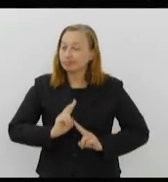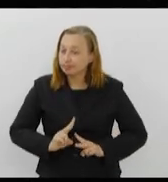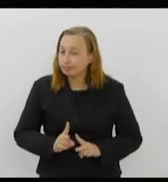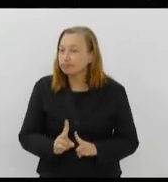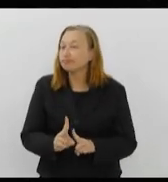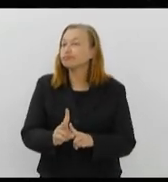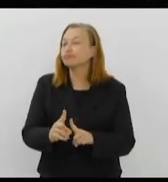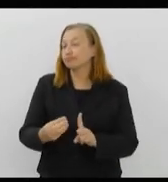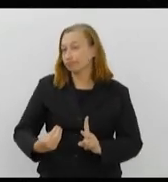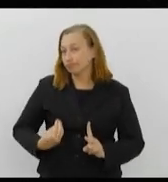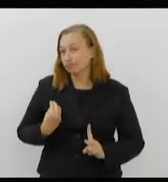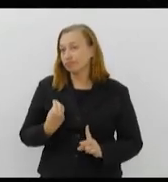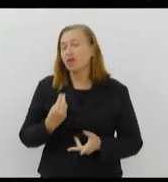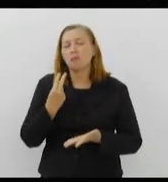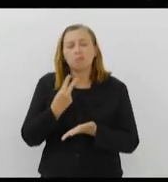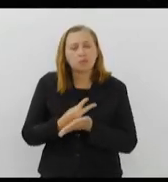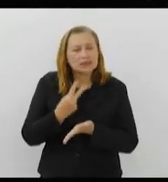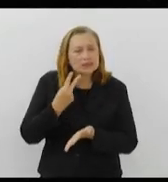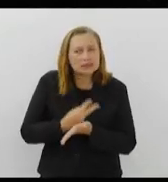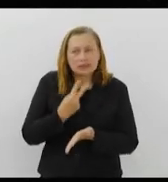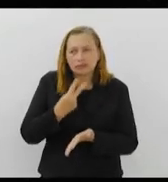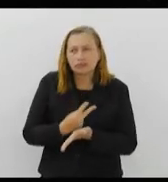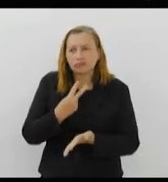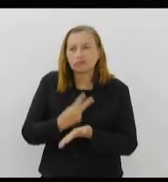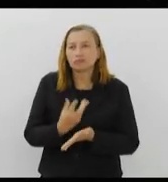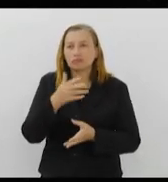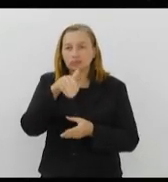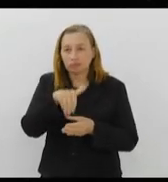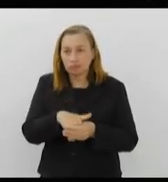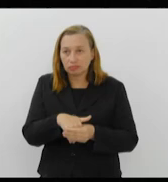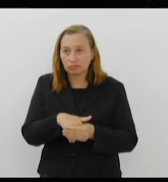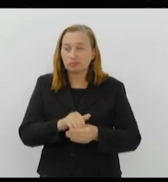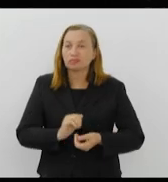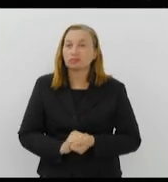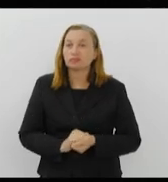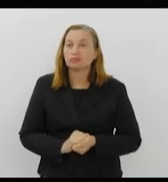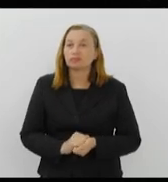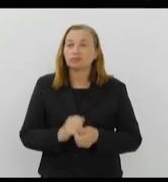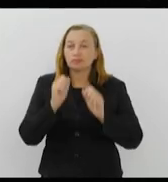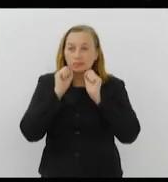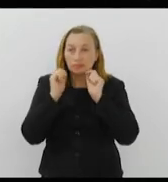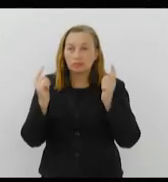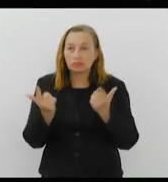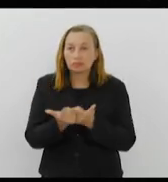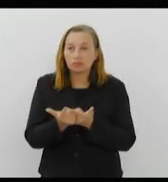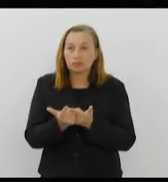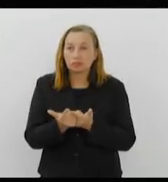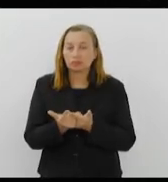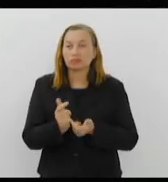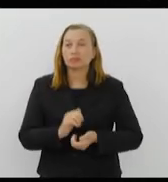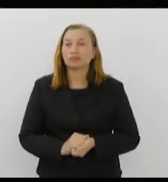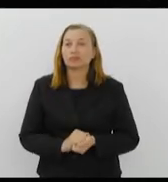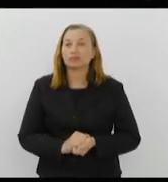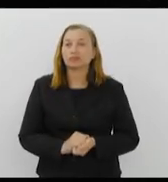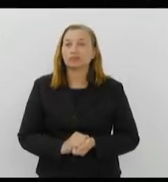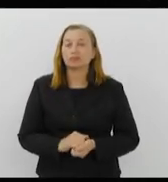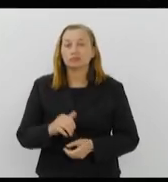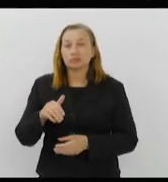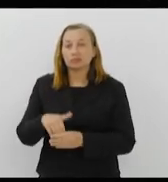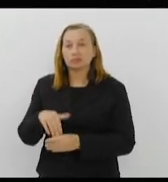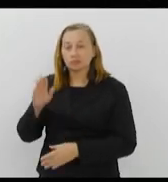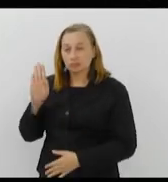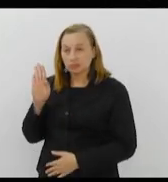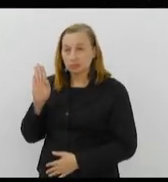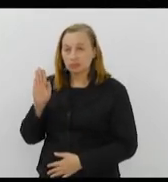continua mesmo com eleições. A Assembleia Legislativa tem entre candidatos a prefeitos e